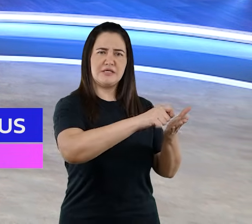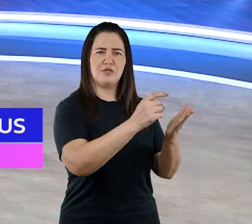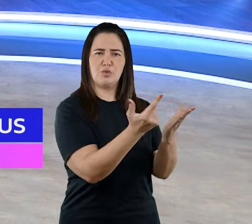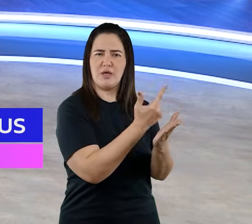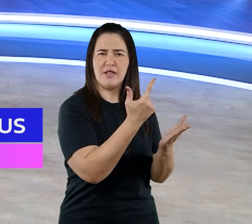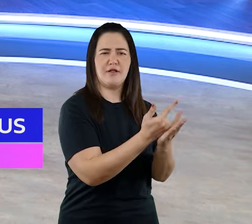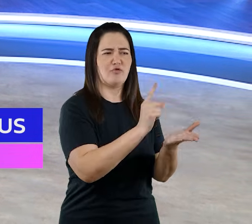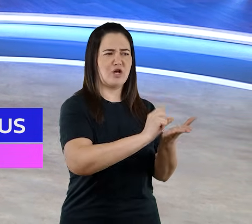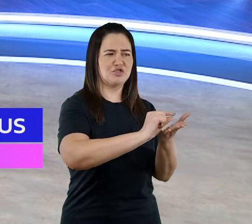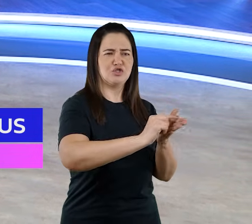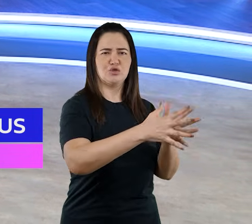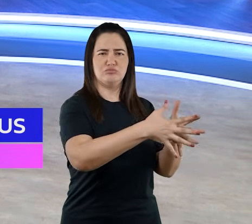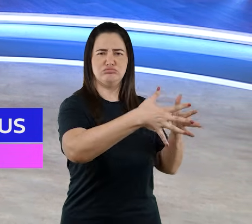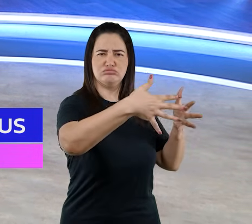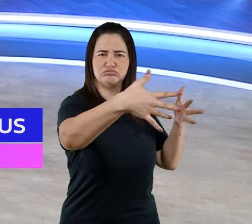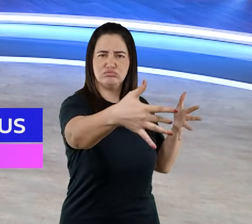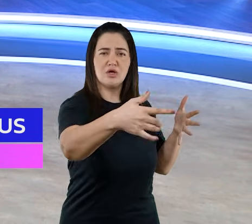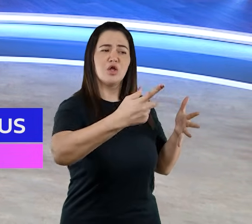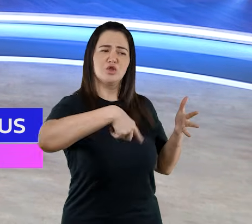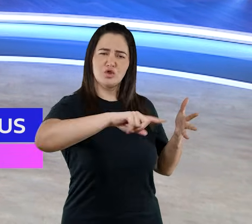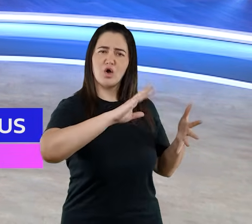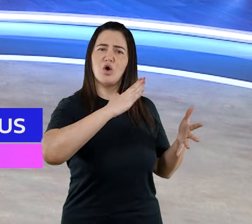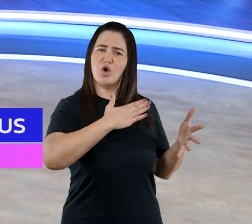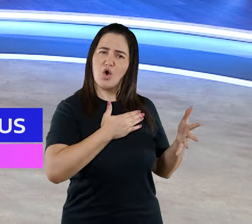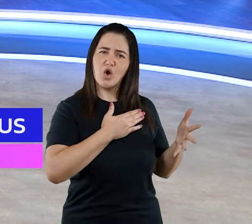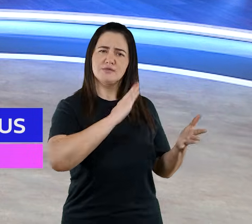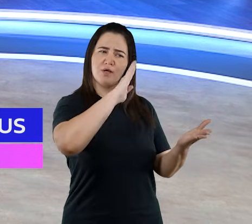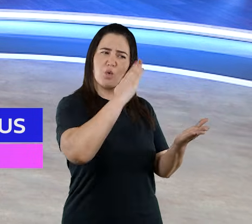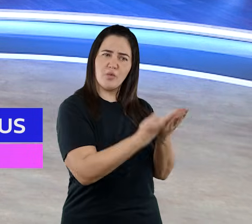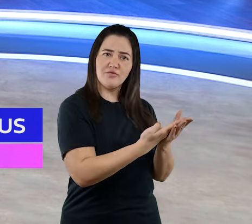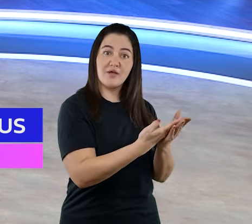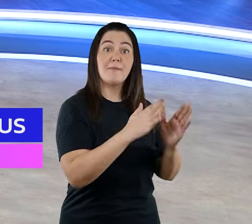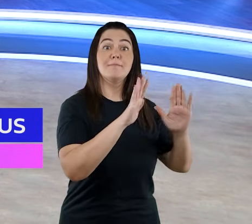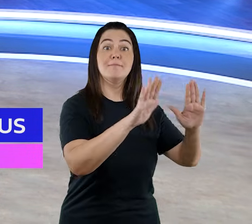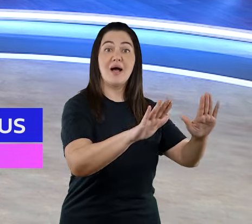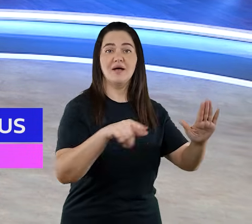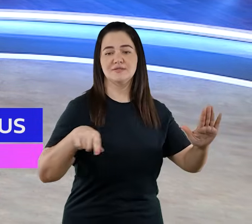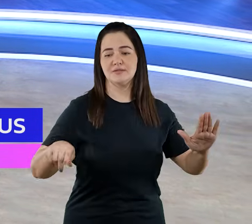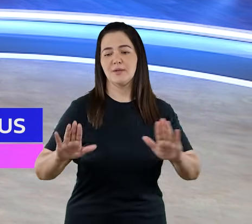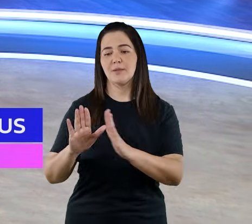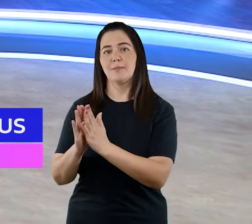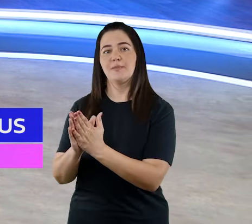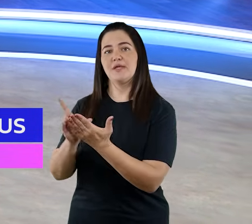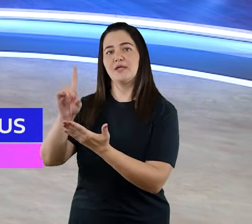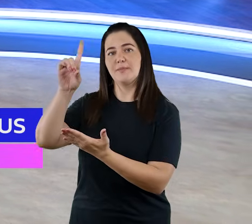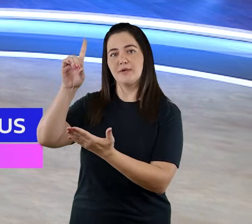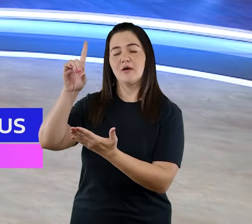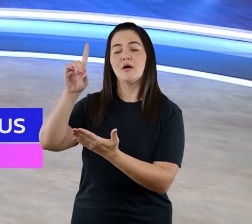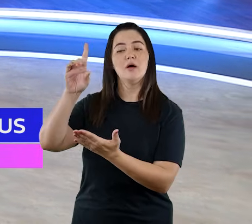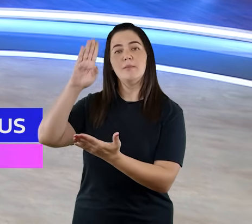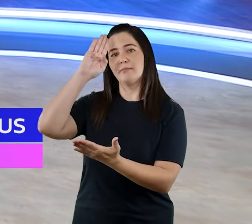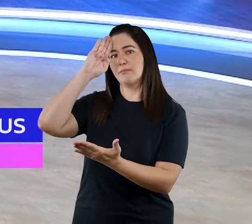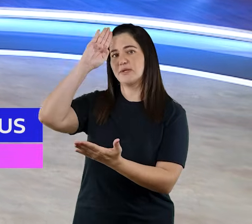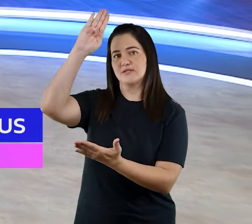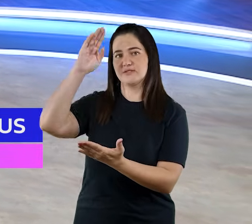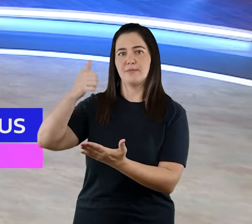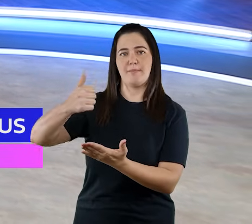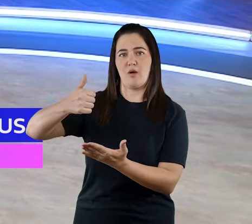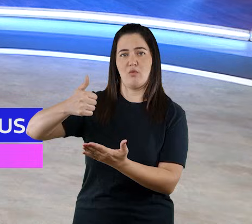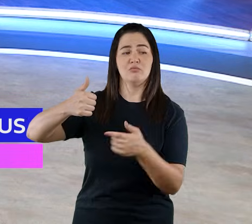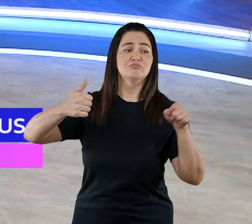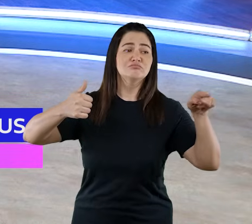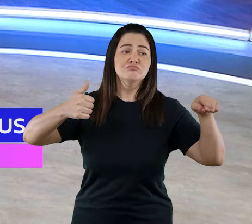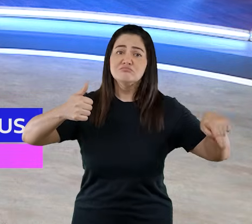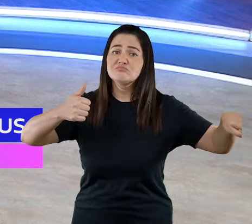estou dizendo que ela está no lugar da Bíblia. Esta é a posição oficial da Igreja Adventista do